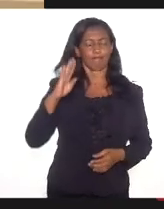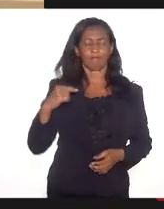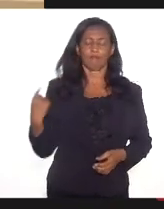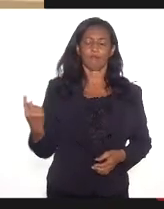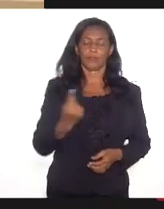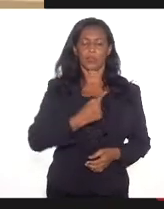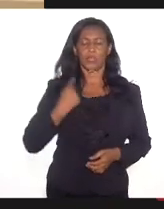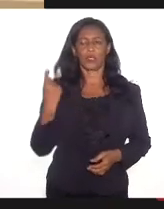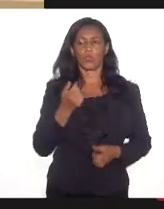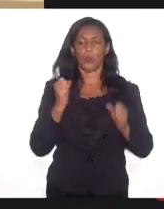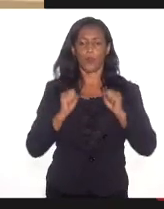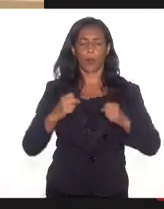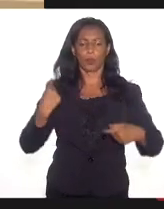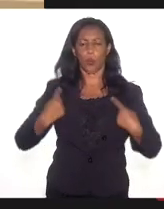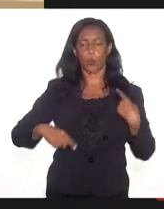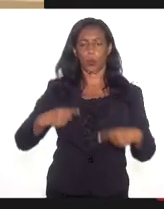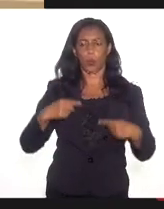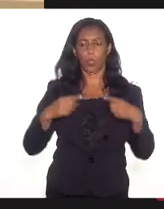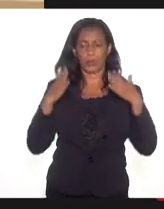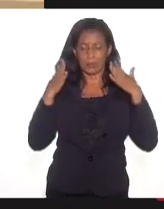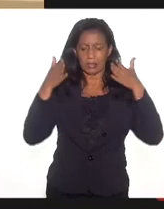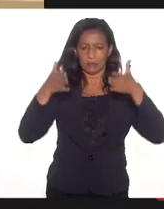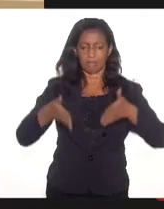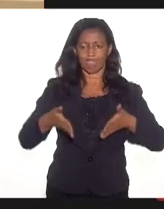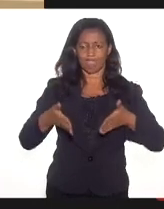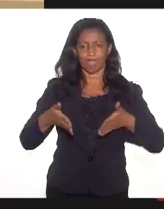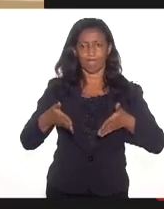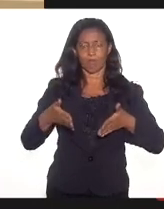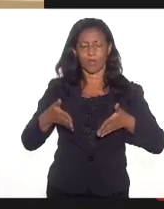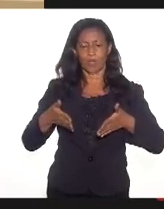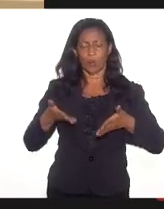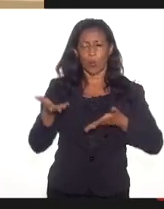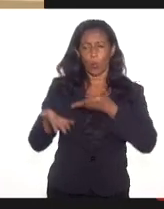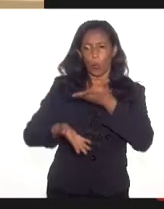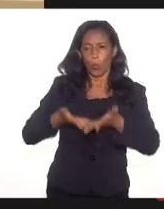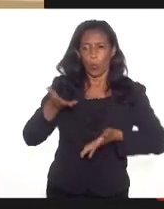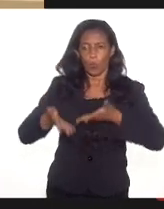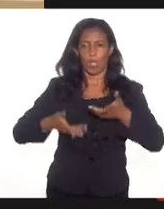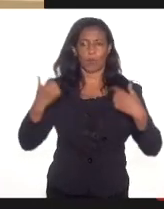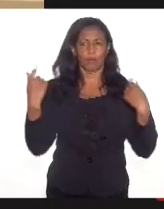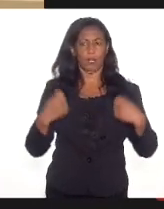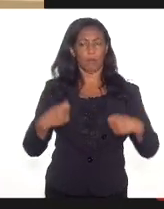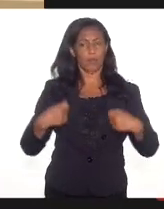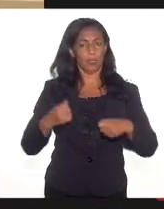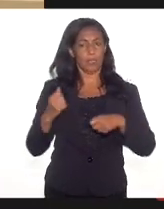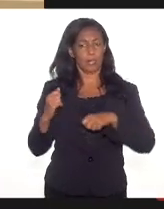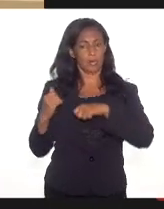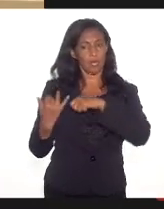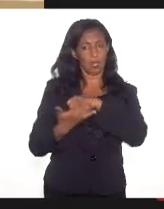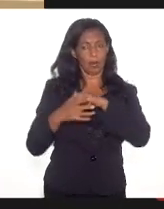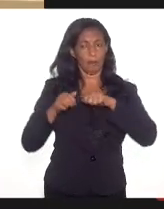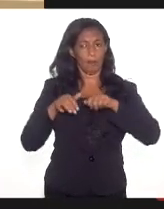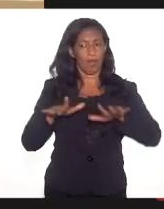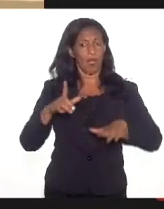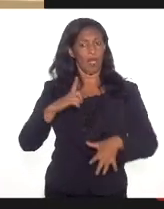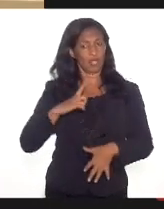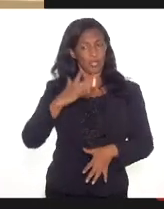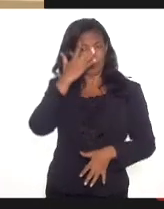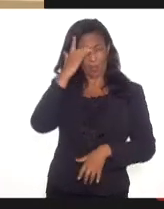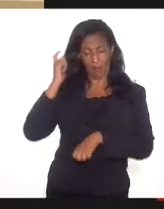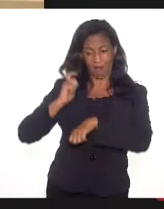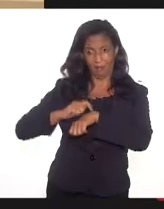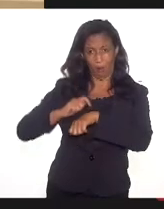fazer esse debate com a centralidade que ele necessita em plena pandemia a gente ter pessoas colocadas